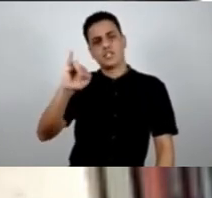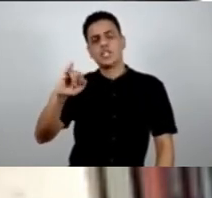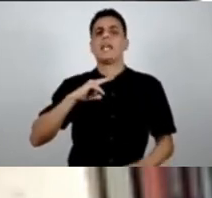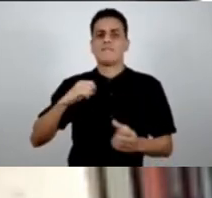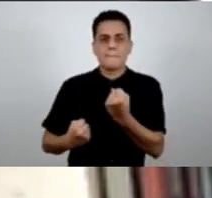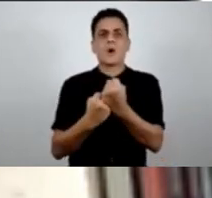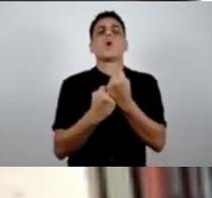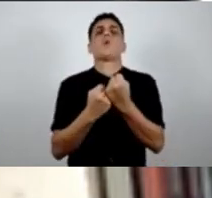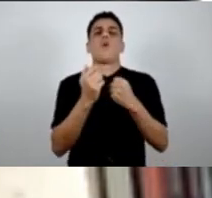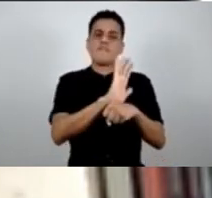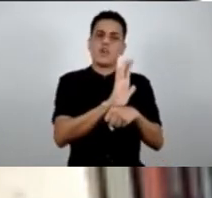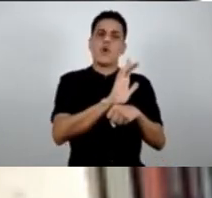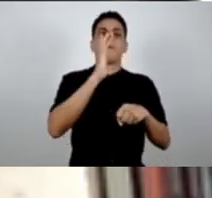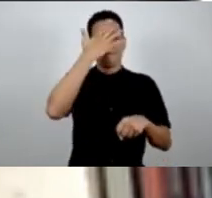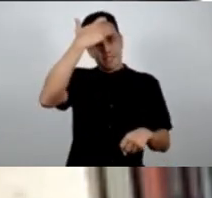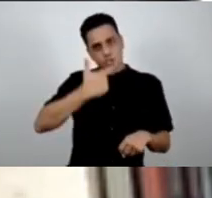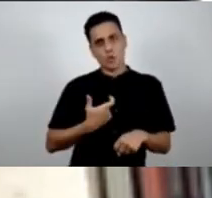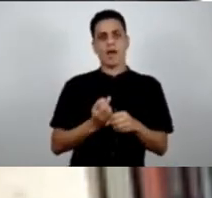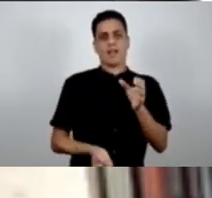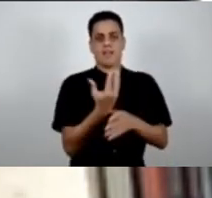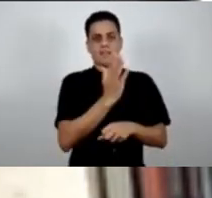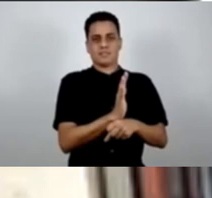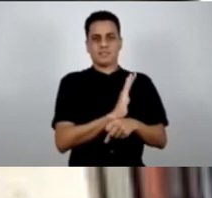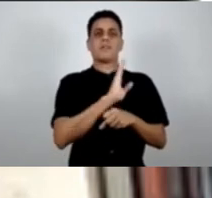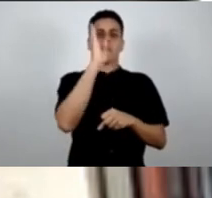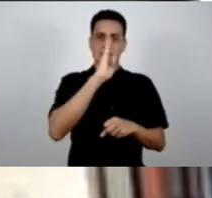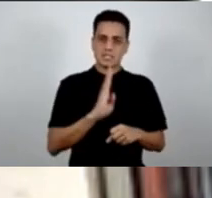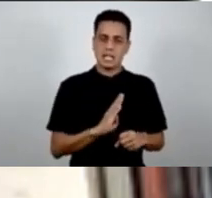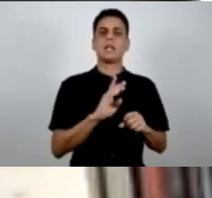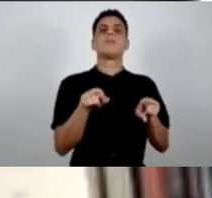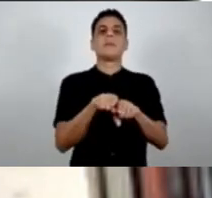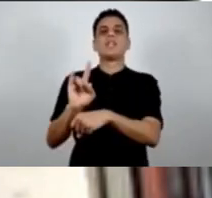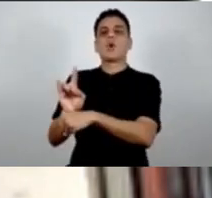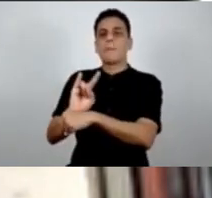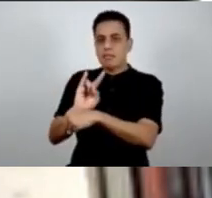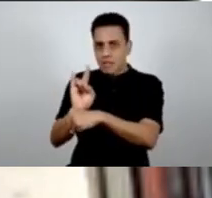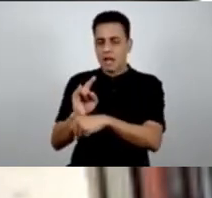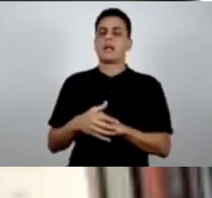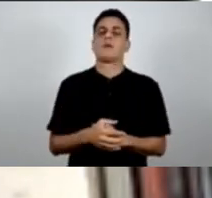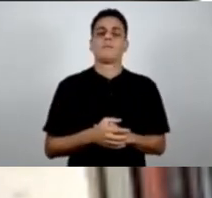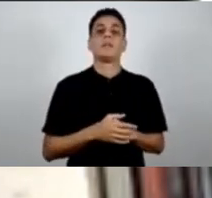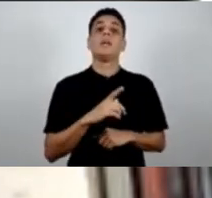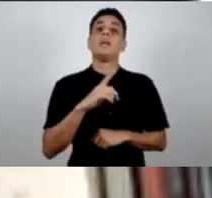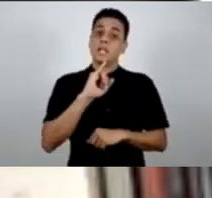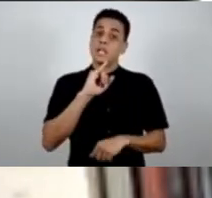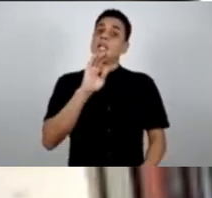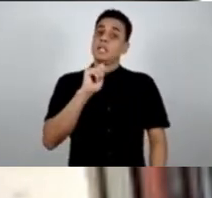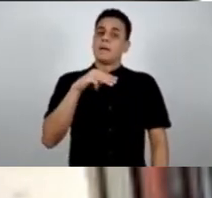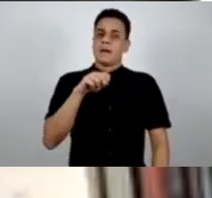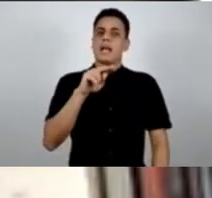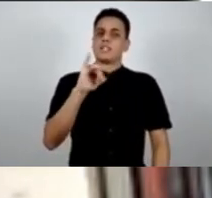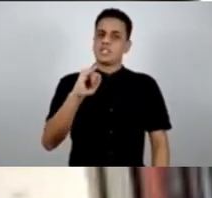tanto em filmes quanto em documentários, ainda que a nossa produção em documentários seja menor, mas o Itamaraty teve um programa muito ativo